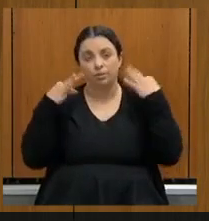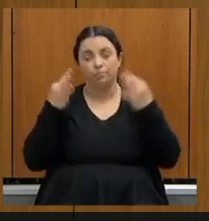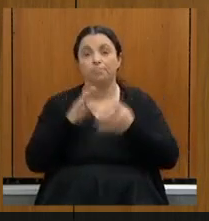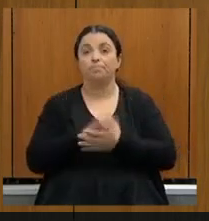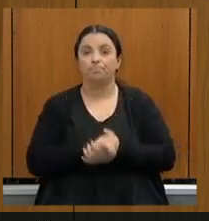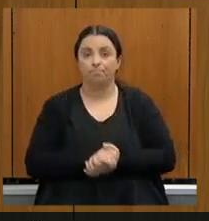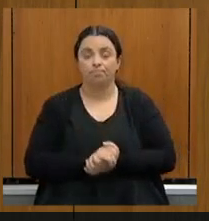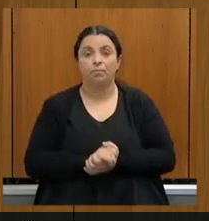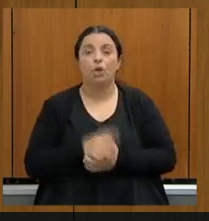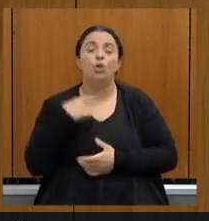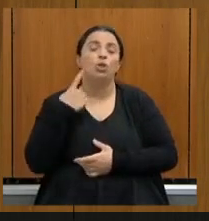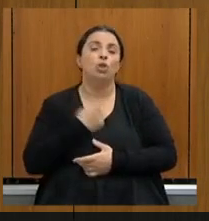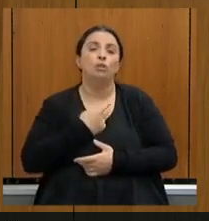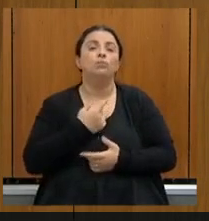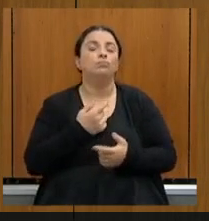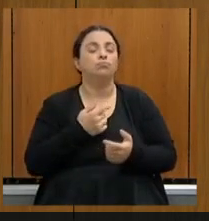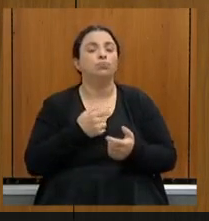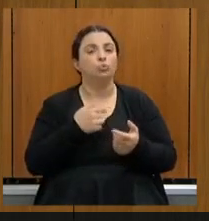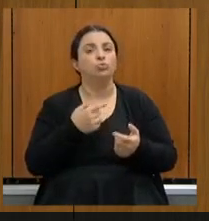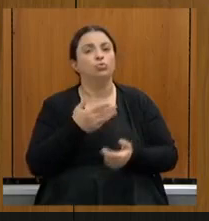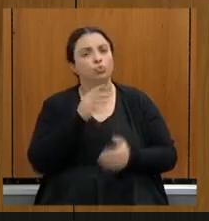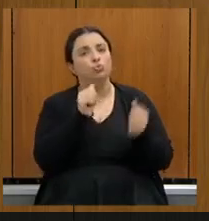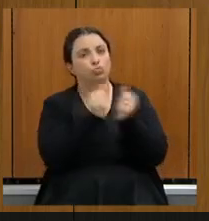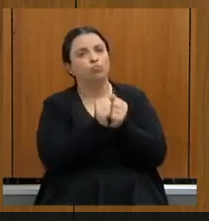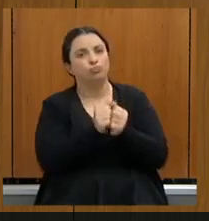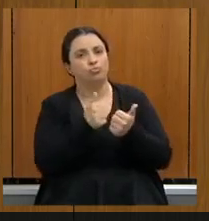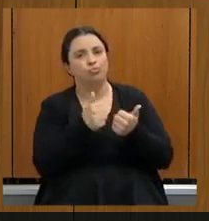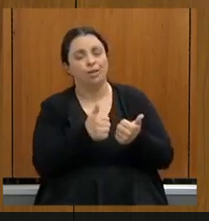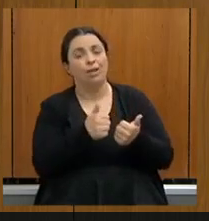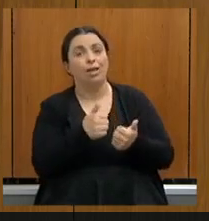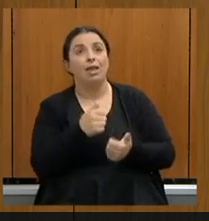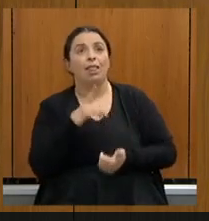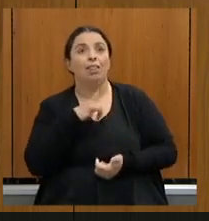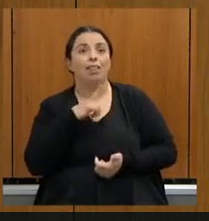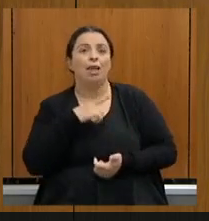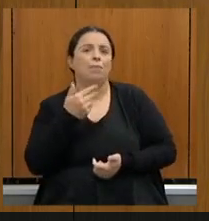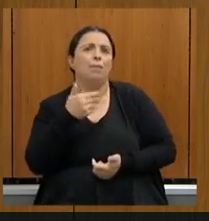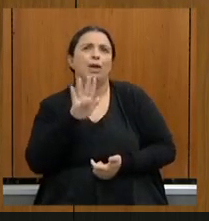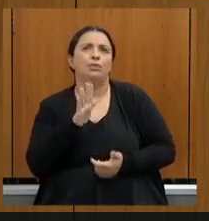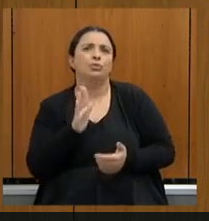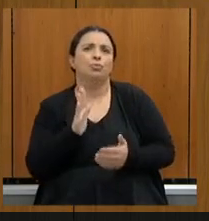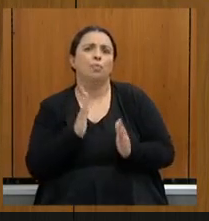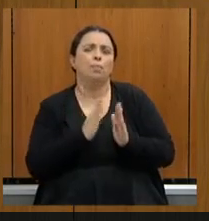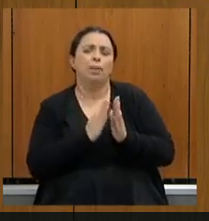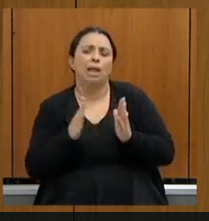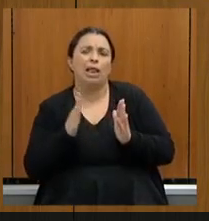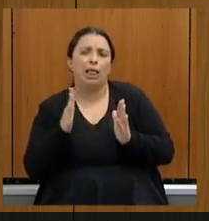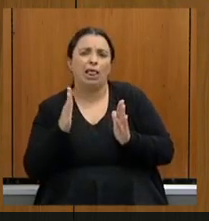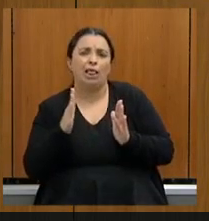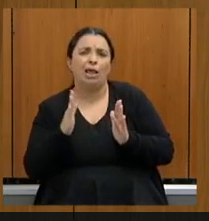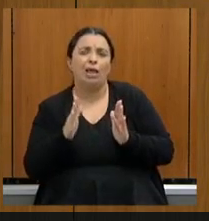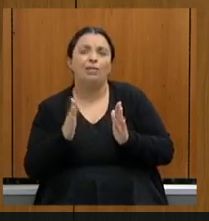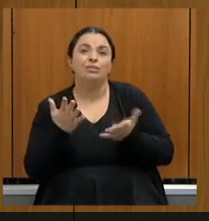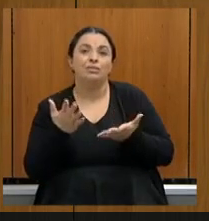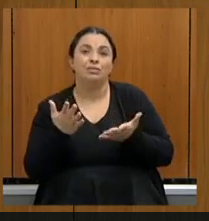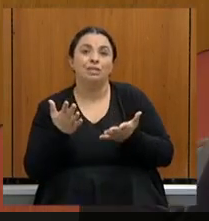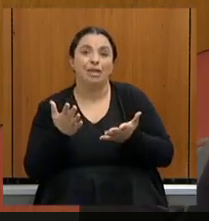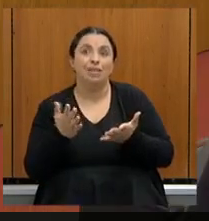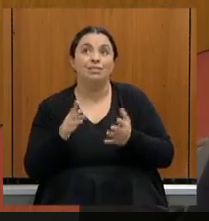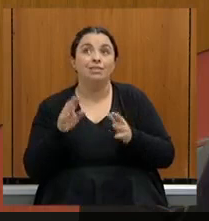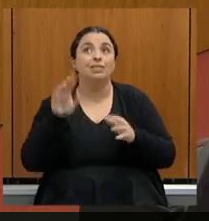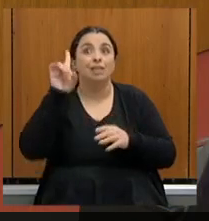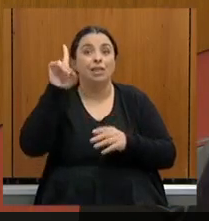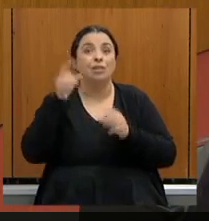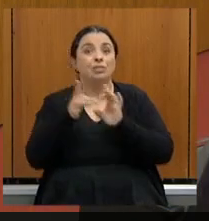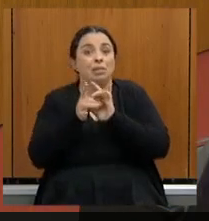nós ainda temos aí mais se Deus quiser um prazo curto no enfrentamento dessa pandemia